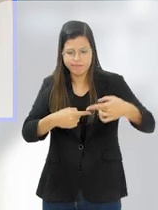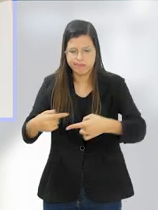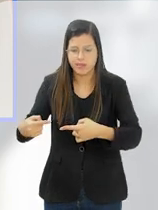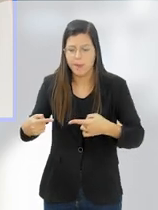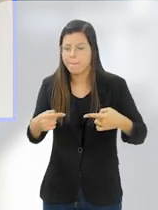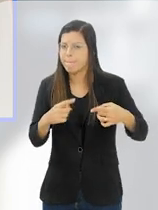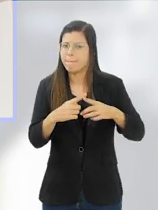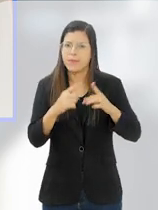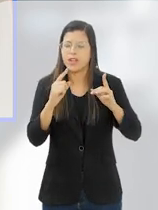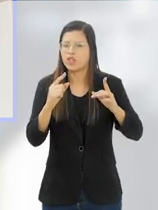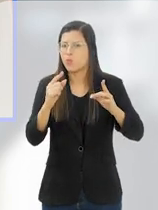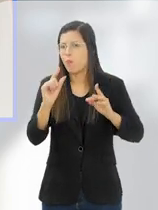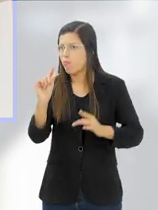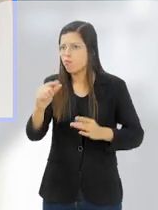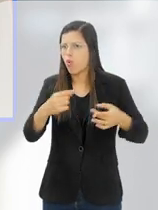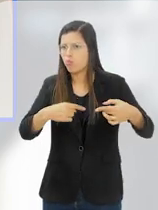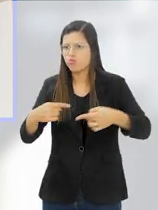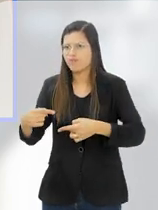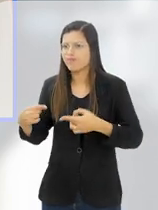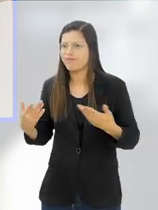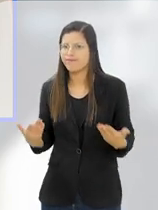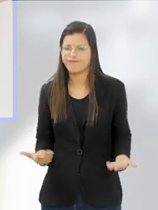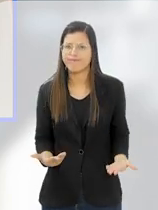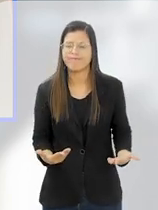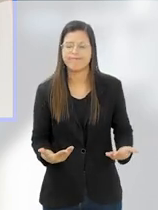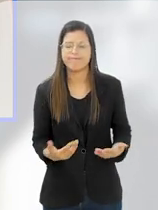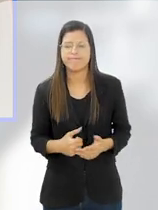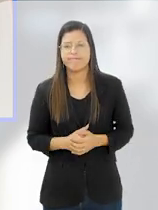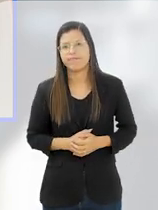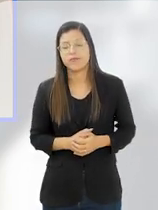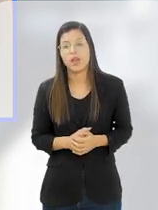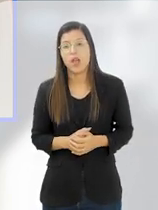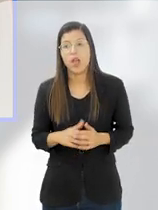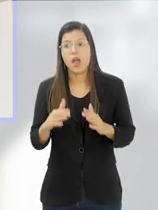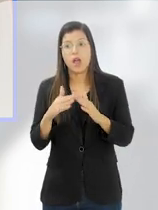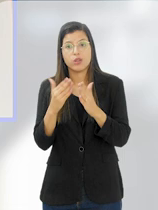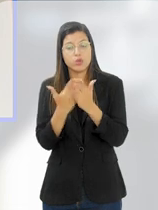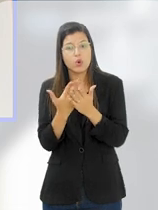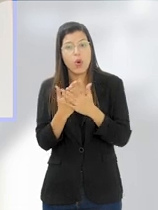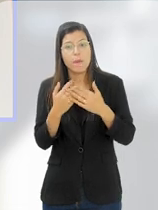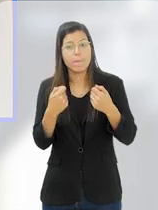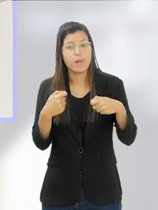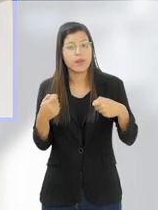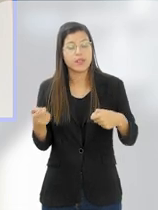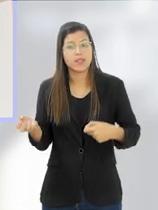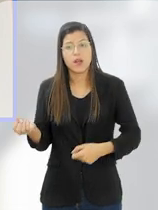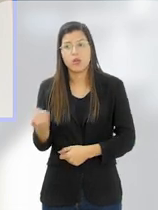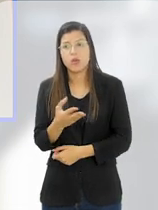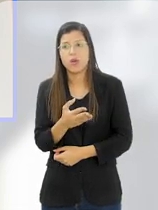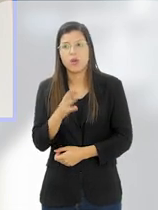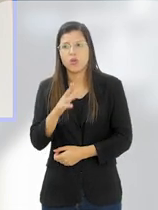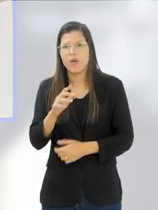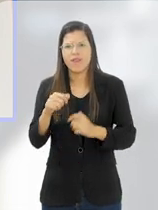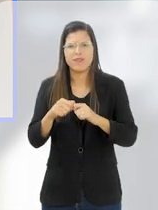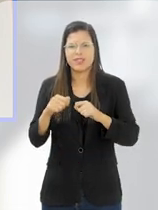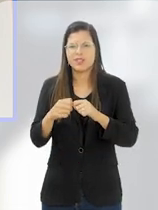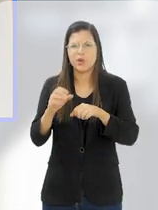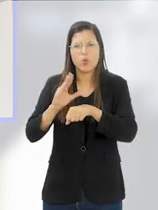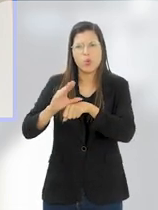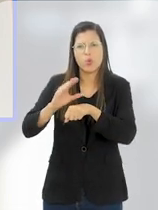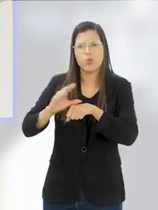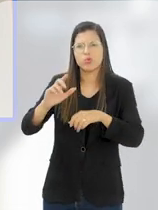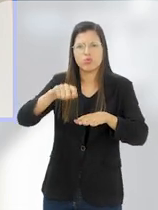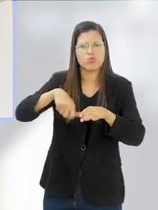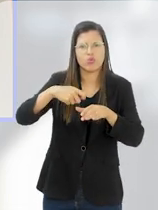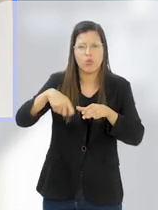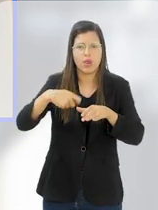pouco discutida, muito questionável, muito controversa. E a escola precisa se atualizar, não em fazer curso de culinária,